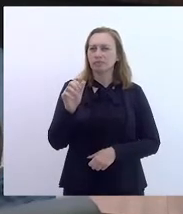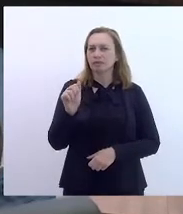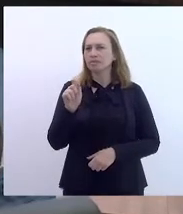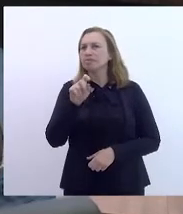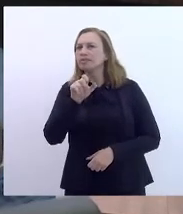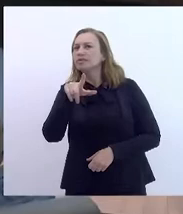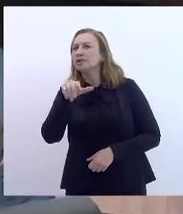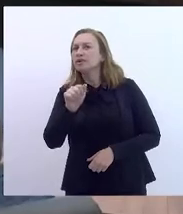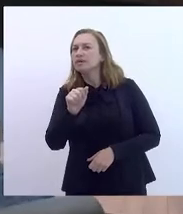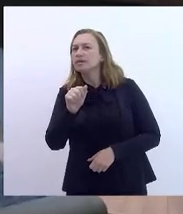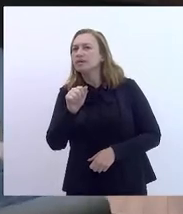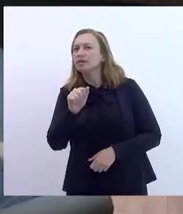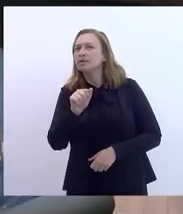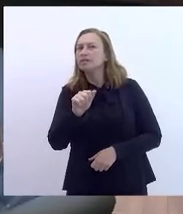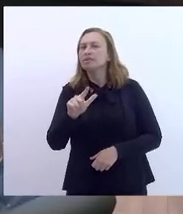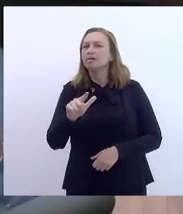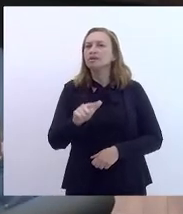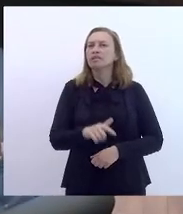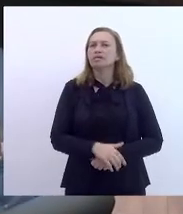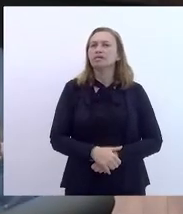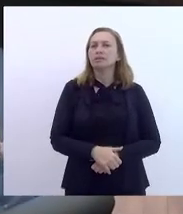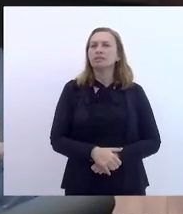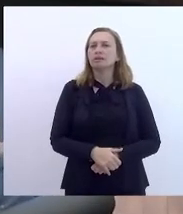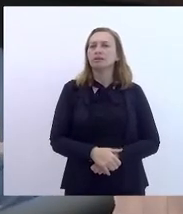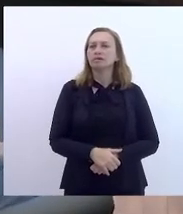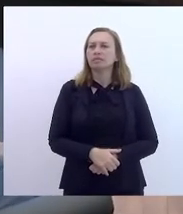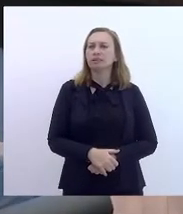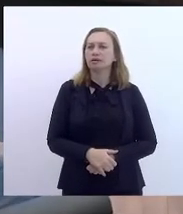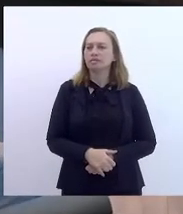e ele tá aí é